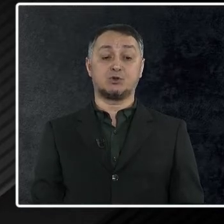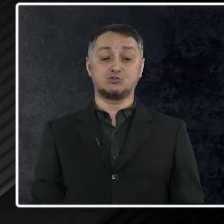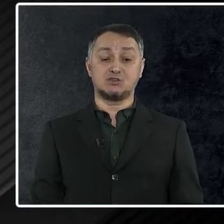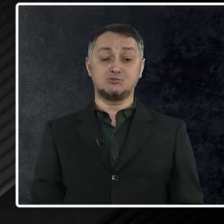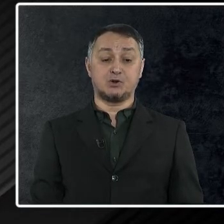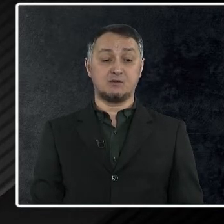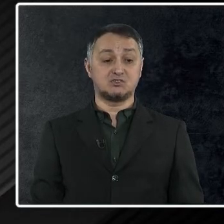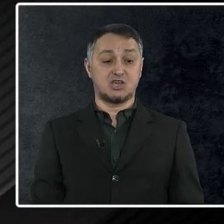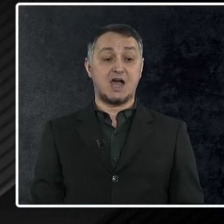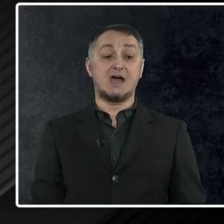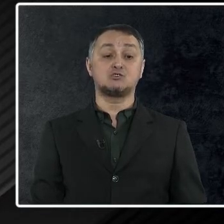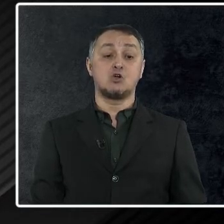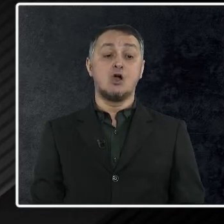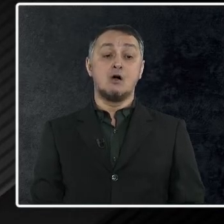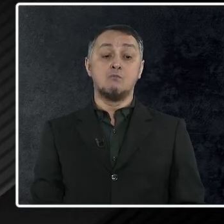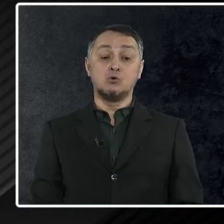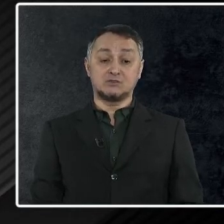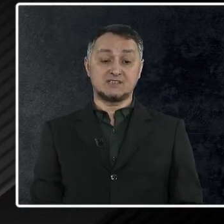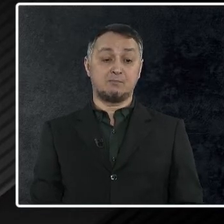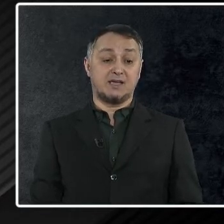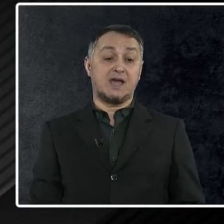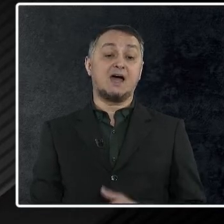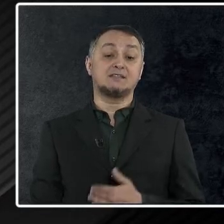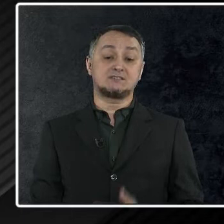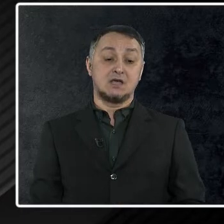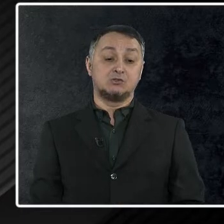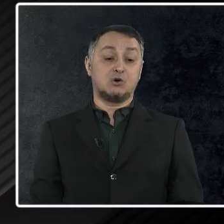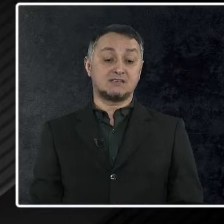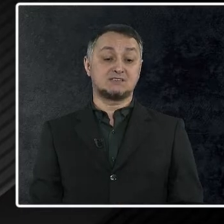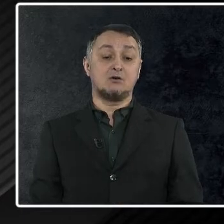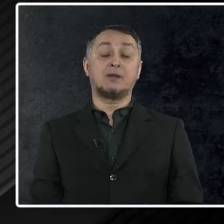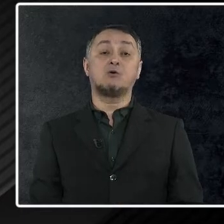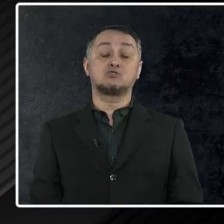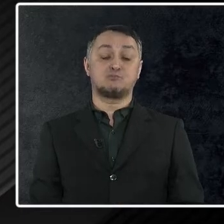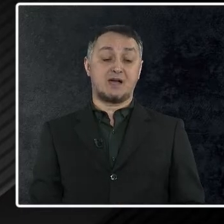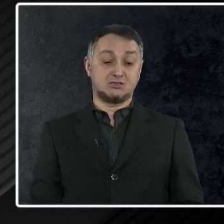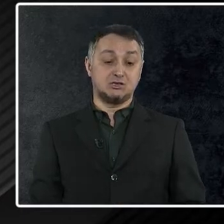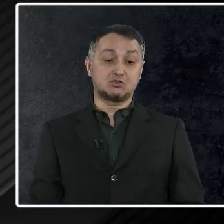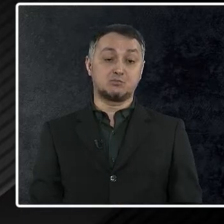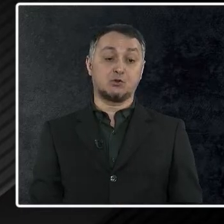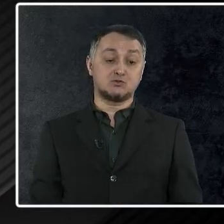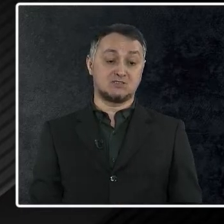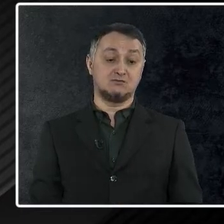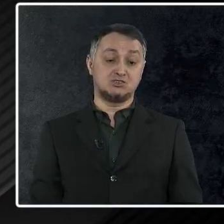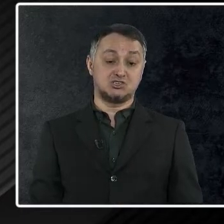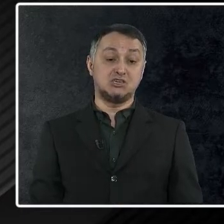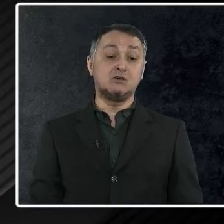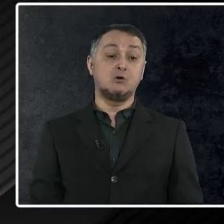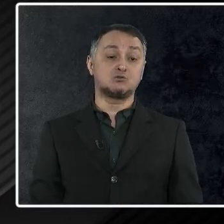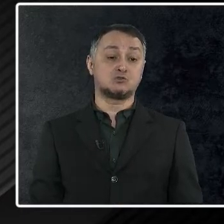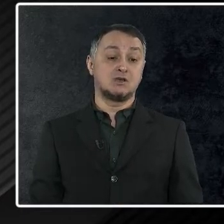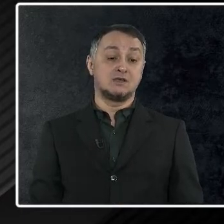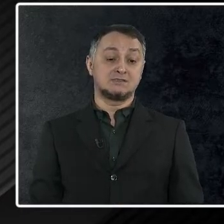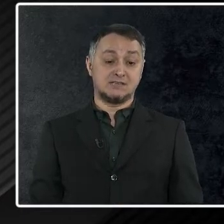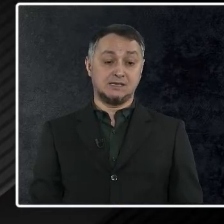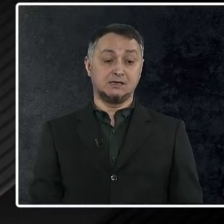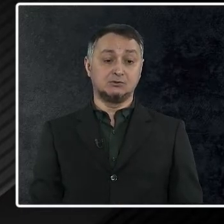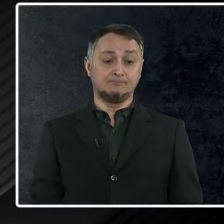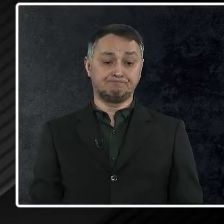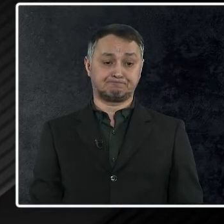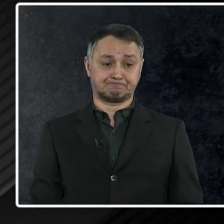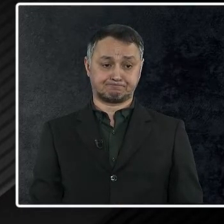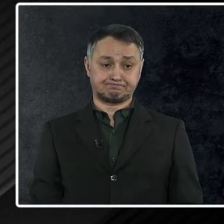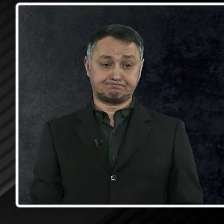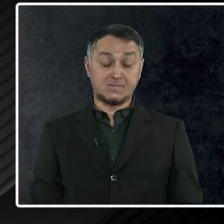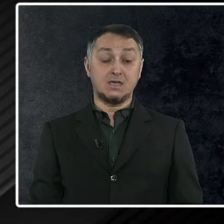eleitorais. Produção de programas de rádio, multas aplicadas, doação para outros partidos, produção de jingles,